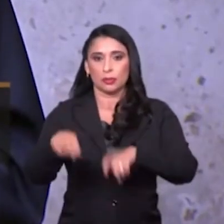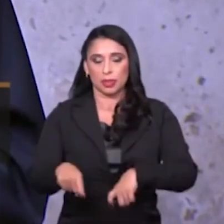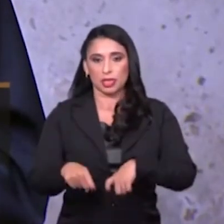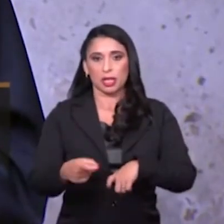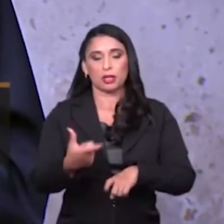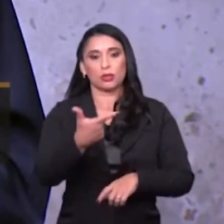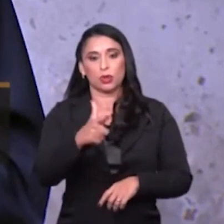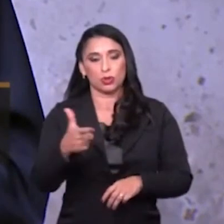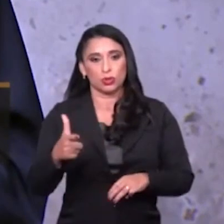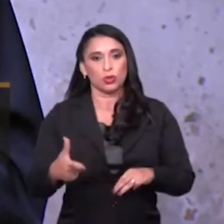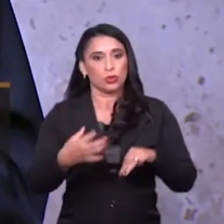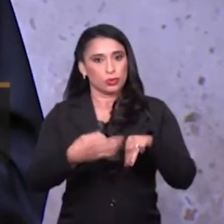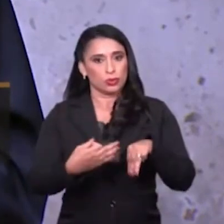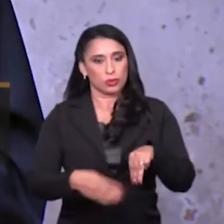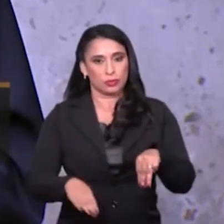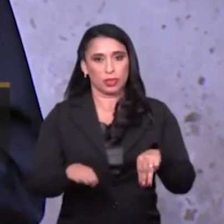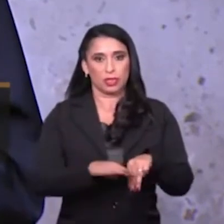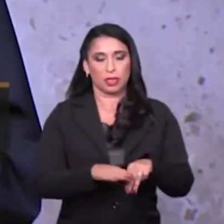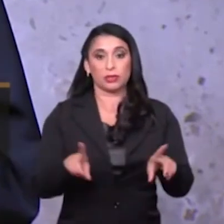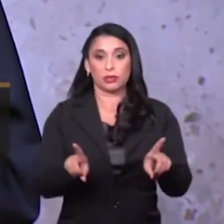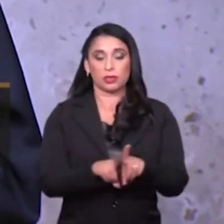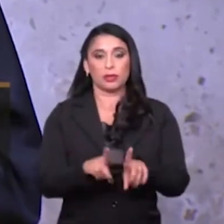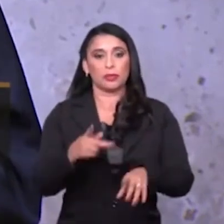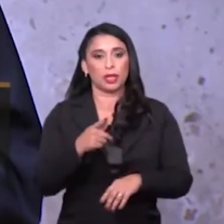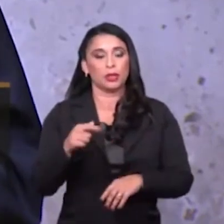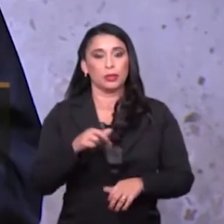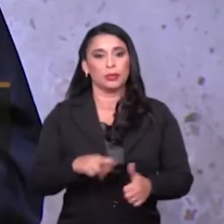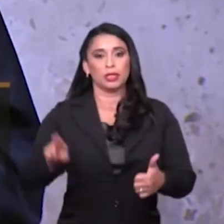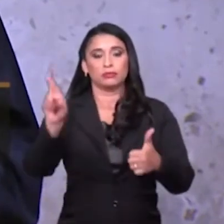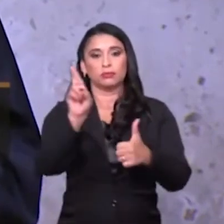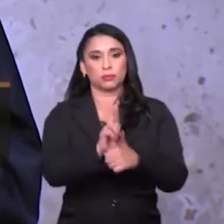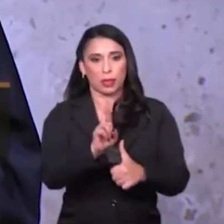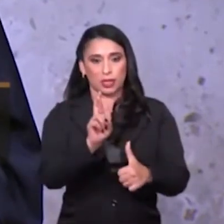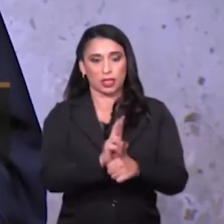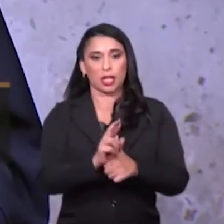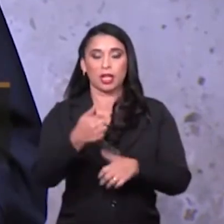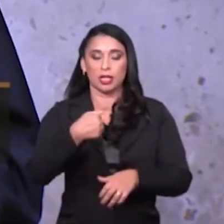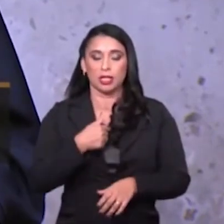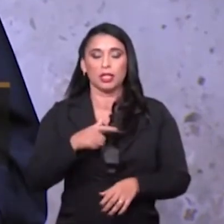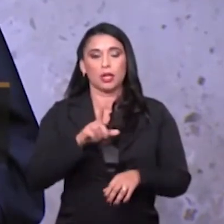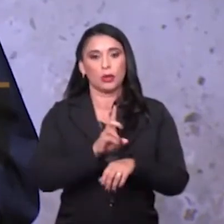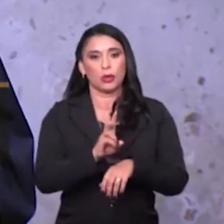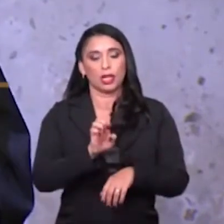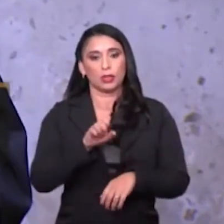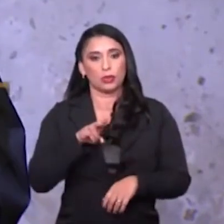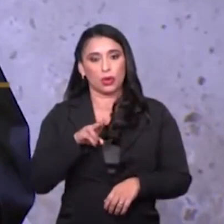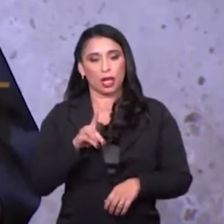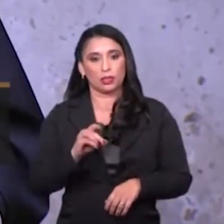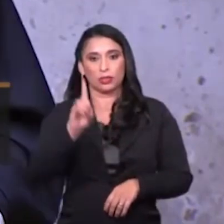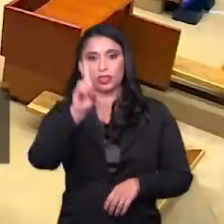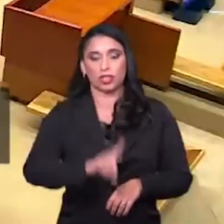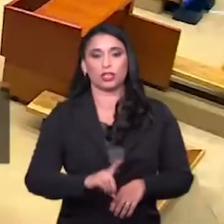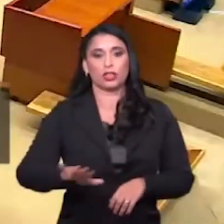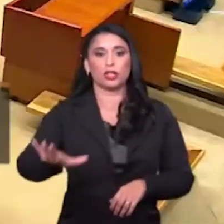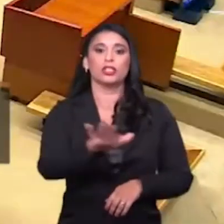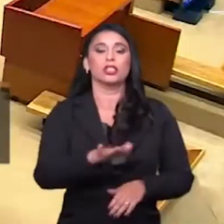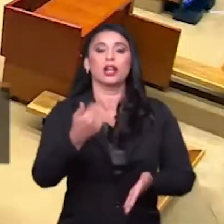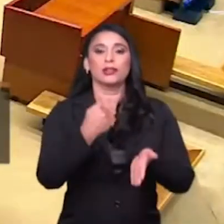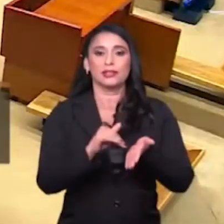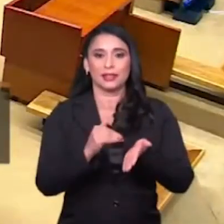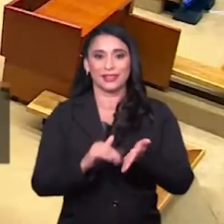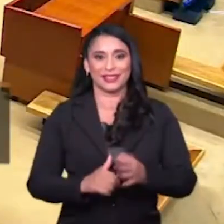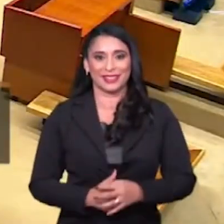pelos demais membros da corte pelo Senhor procurador-geral da da república e por mim Eduardo Toledo diretor geral da